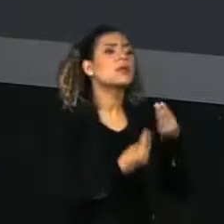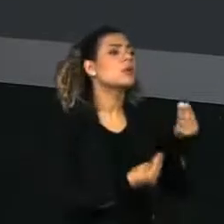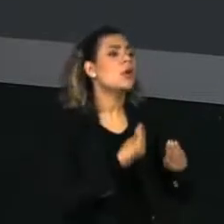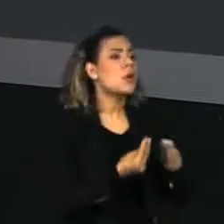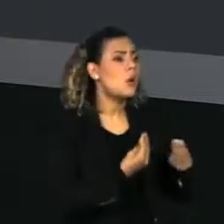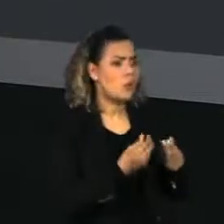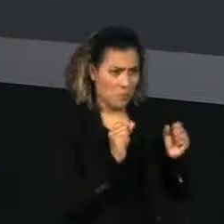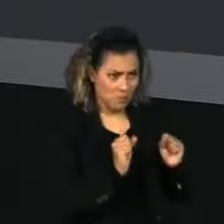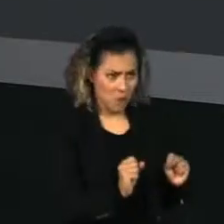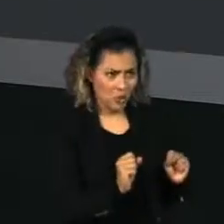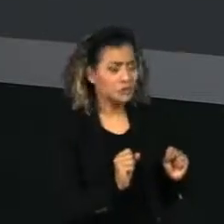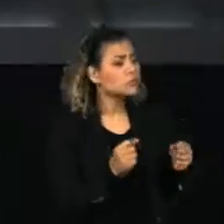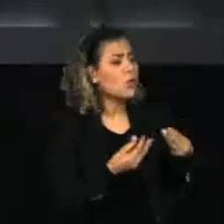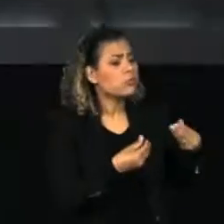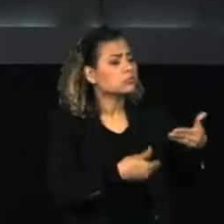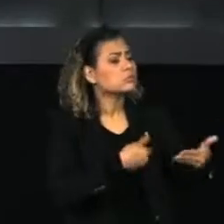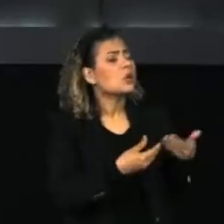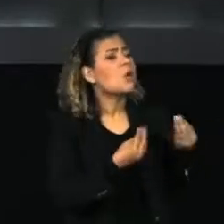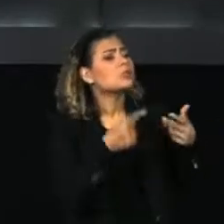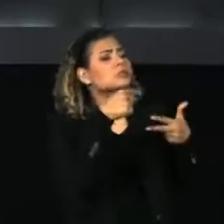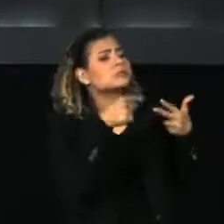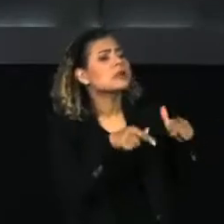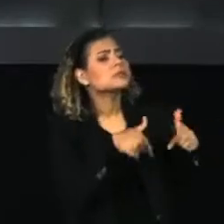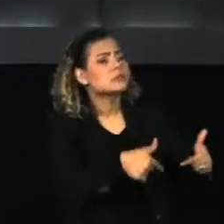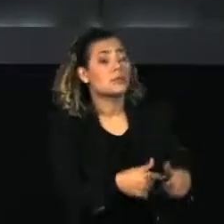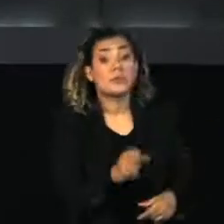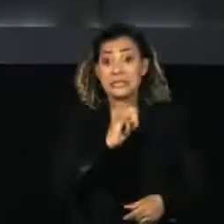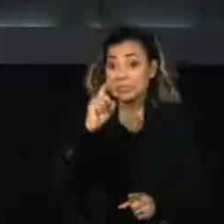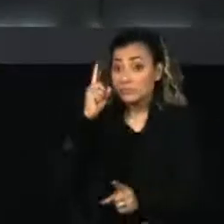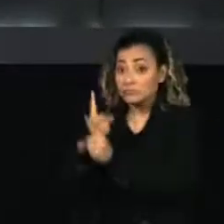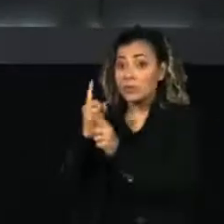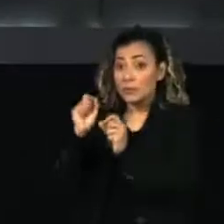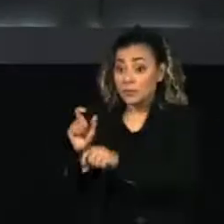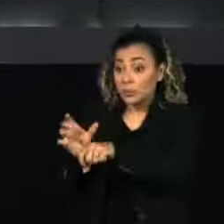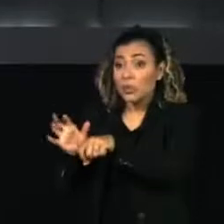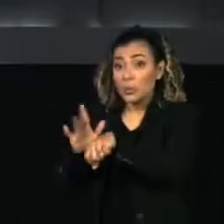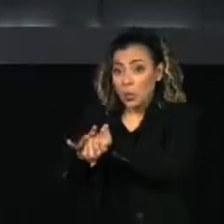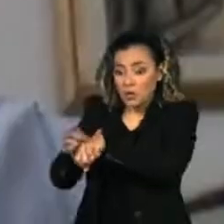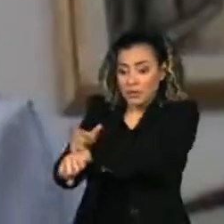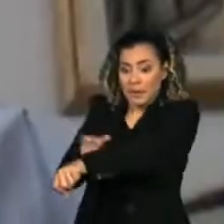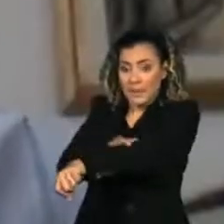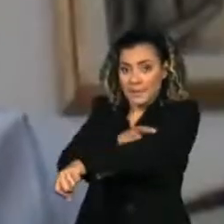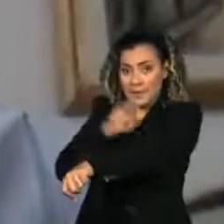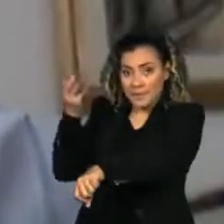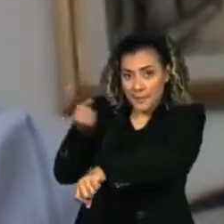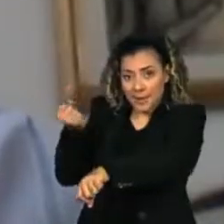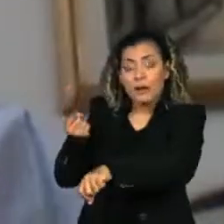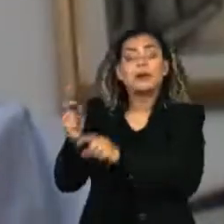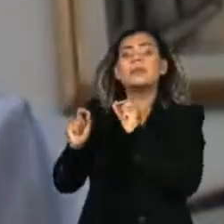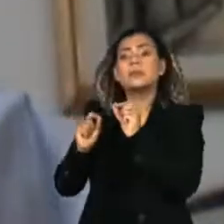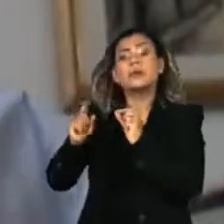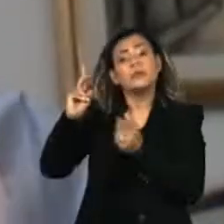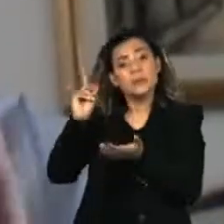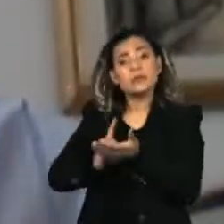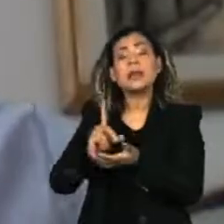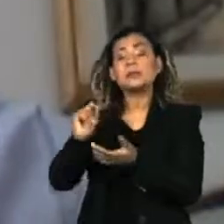ser direcionado de que maneira? Uma vez diagnosticado o vitiligo, e o diagnóstico é